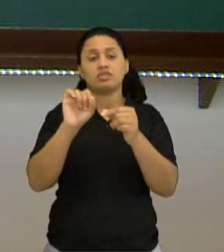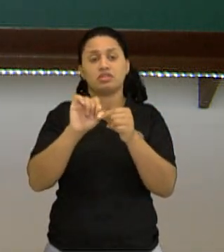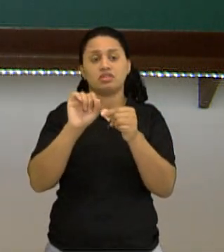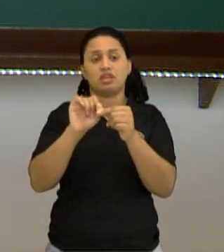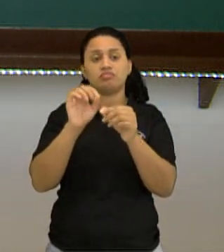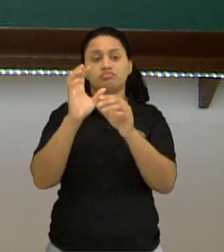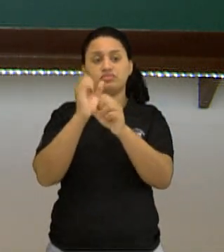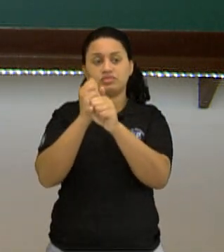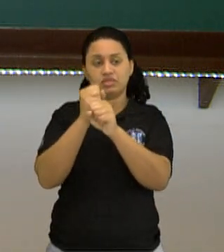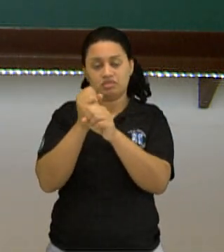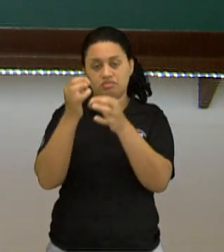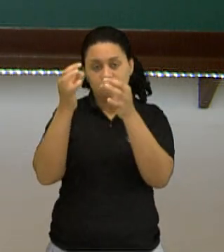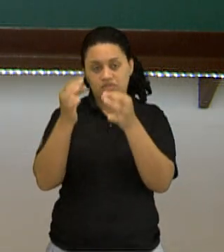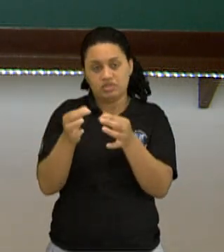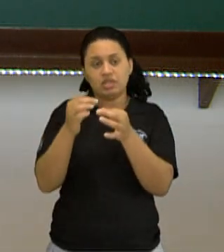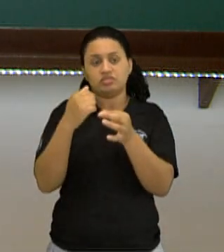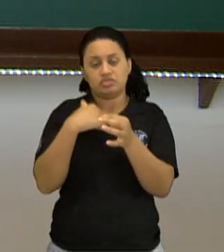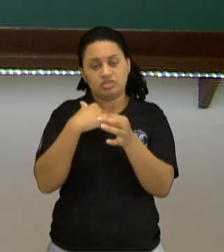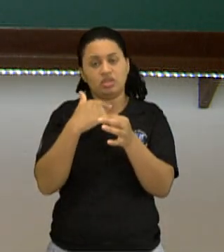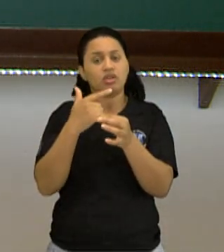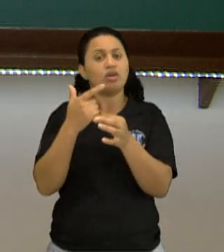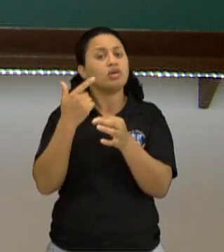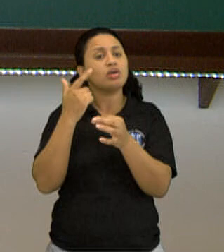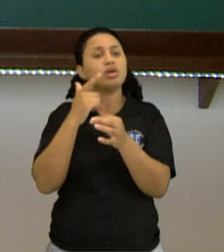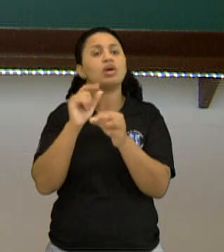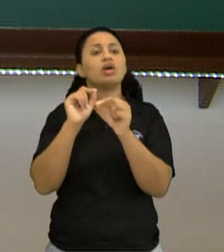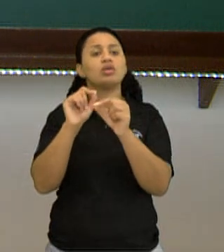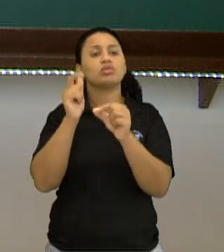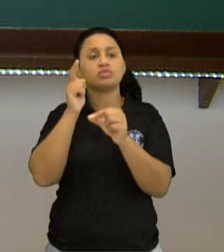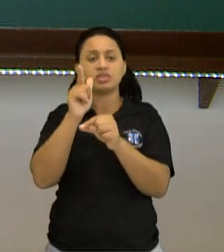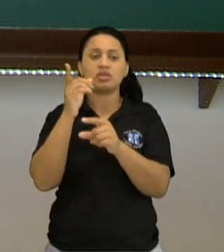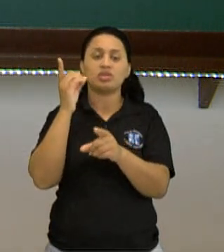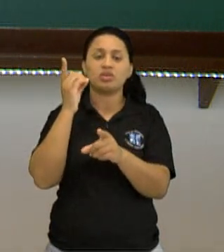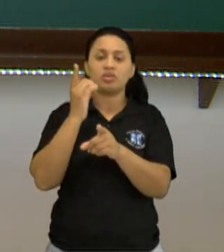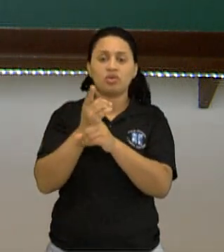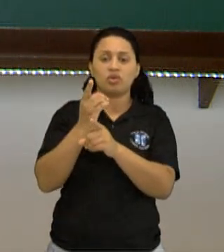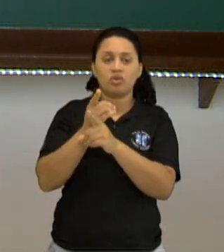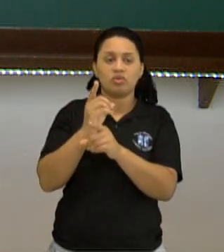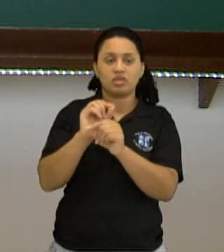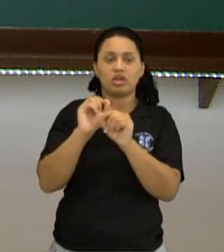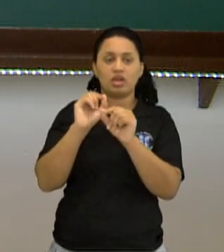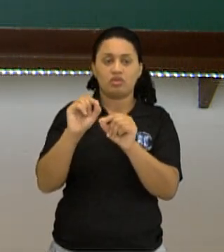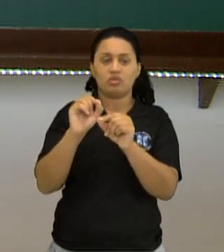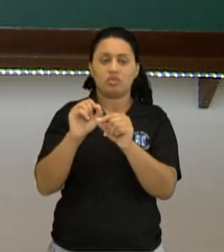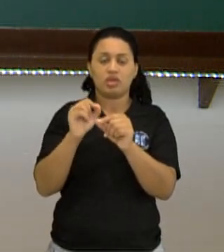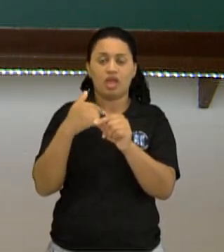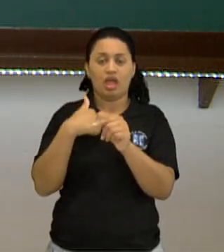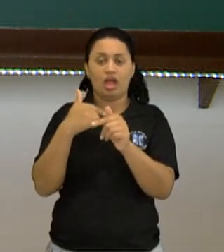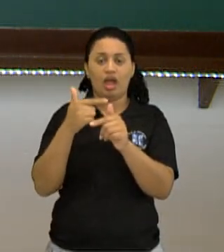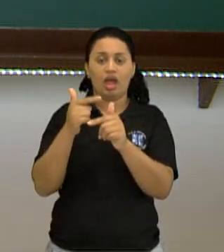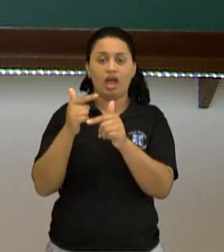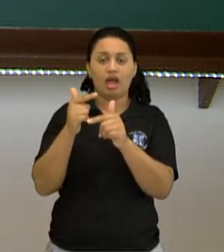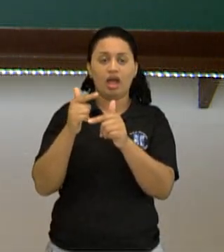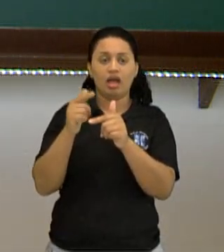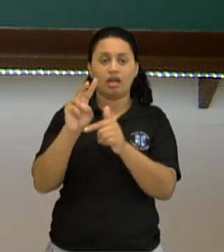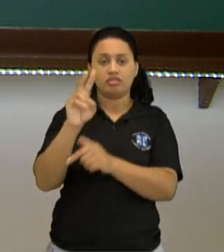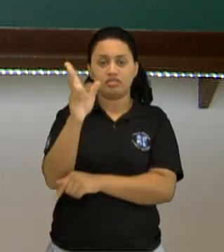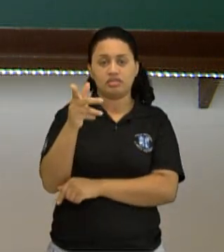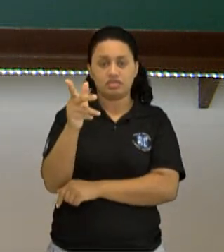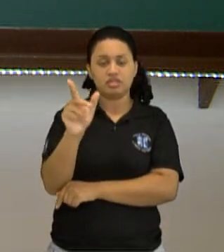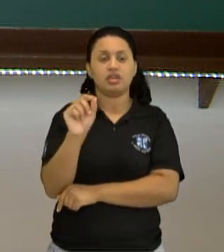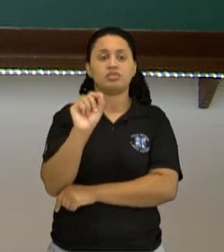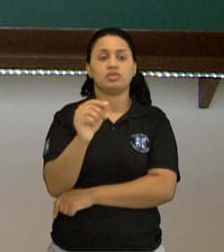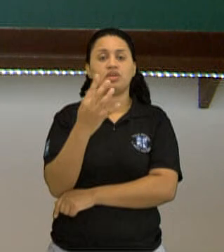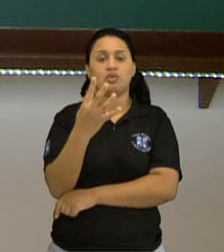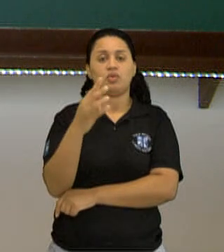aqui certinho, vai ficar 240, que é o valor que eu tinha achado antes, é igual a 60 vezes V. Passar dividindo para o outro lado, a velocidade dele será